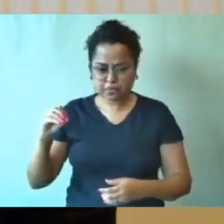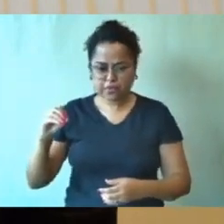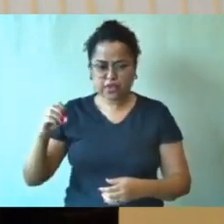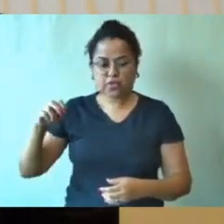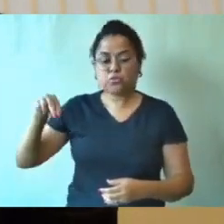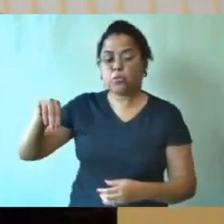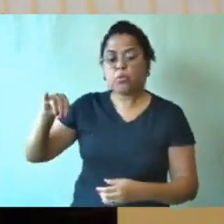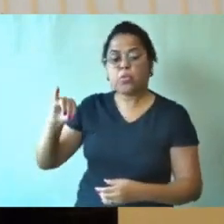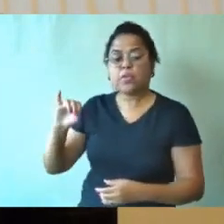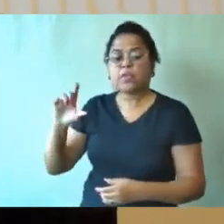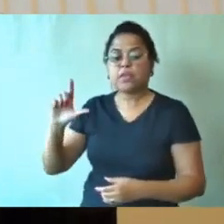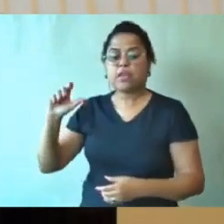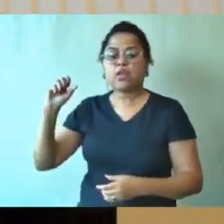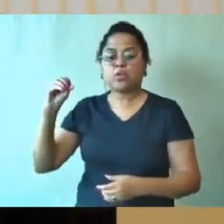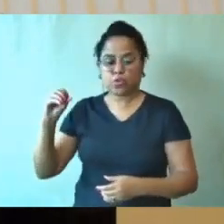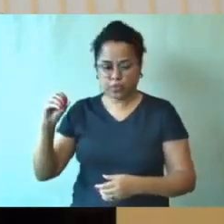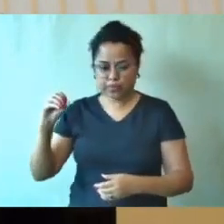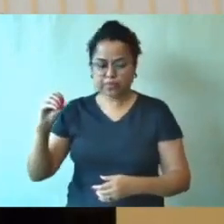Gonçalves Simão Júnior.